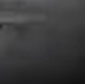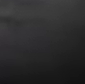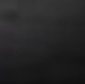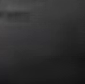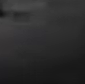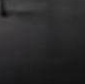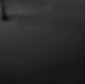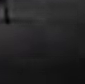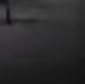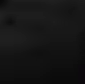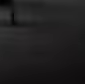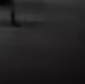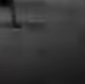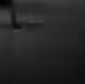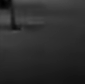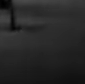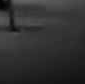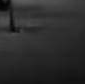E